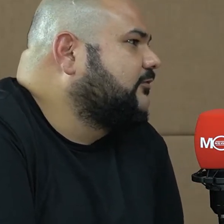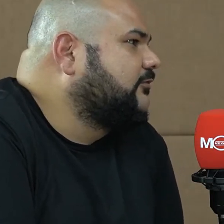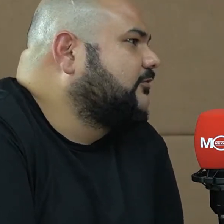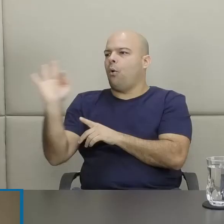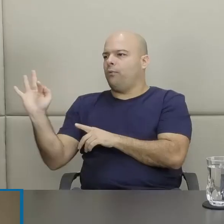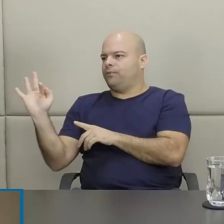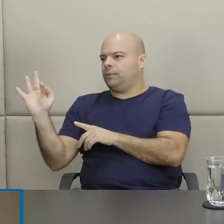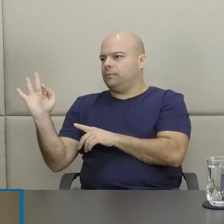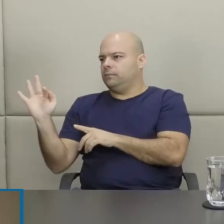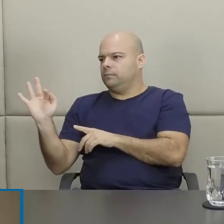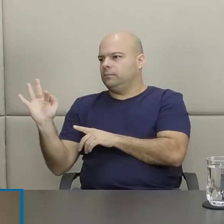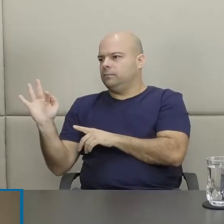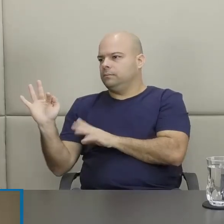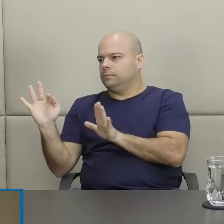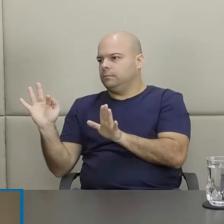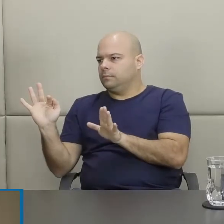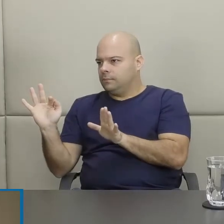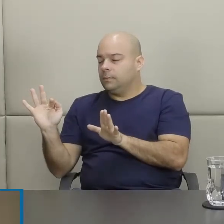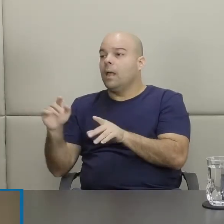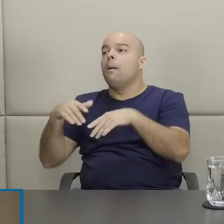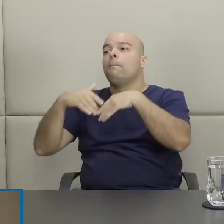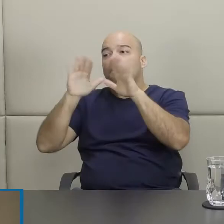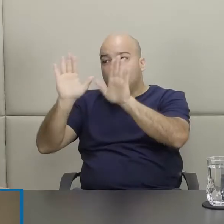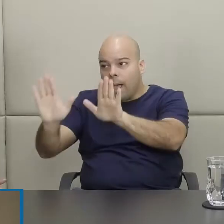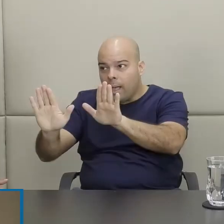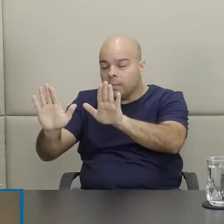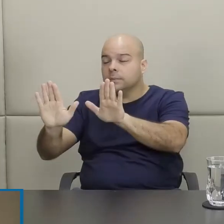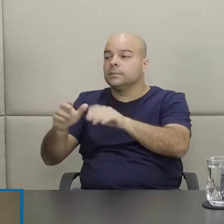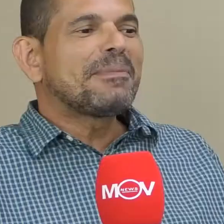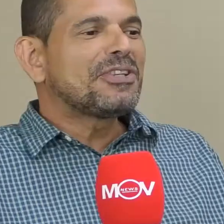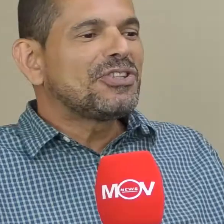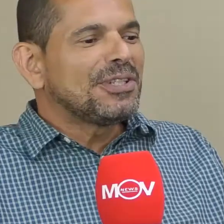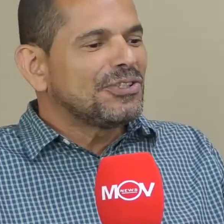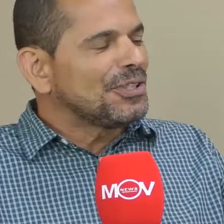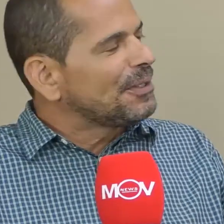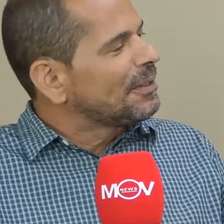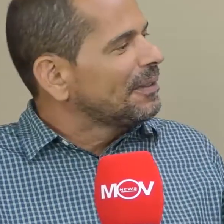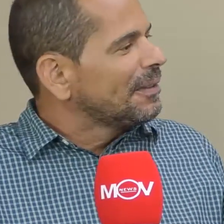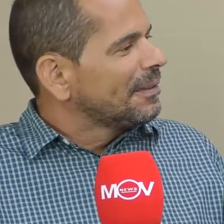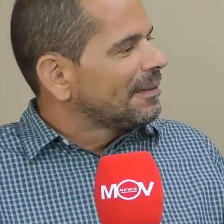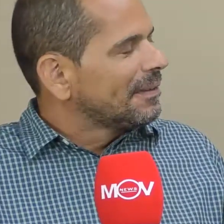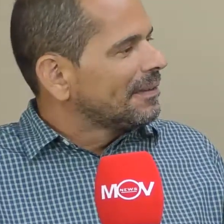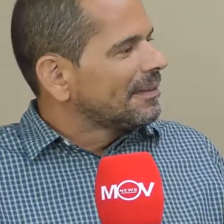que eu colocava desligado o aparelho, né? Falar em porta, batida de...